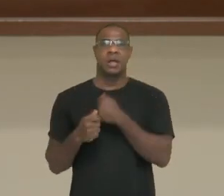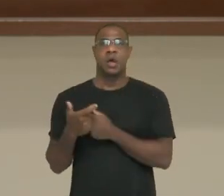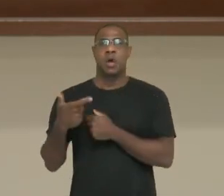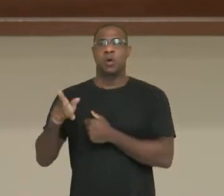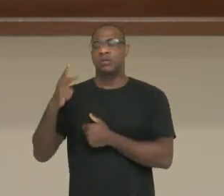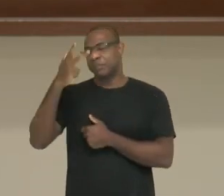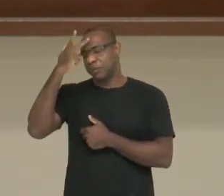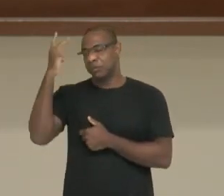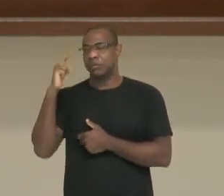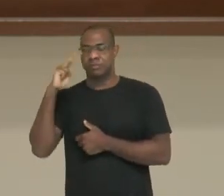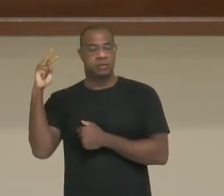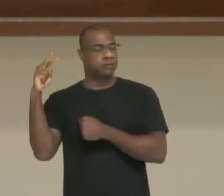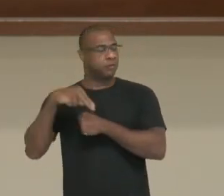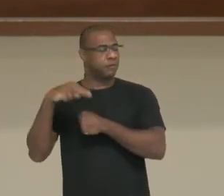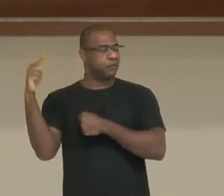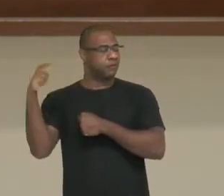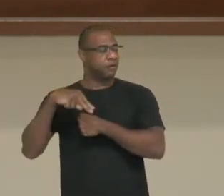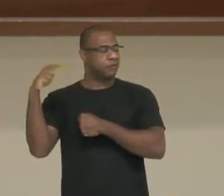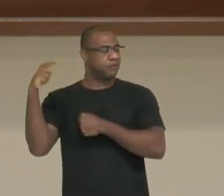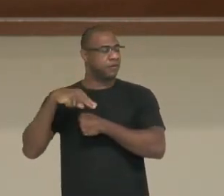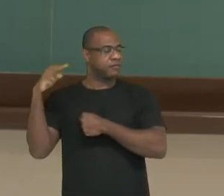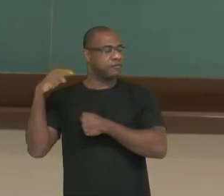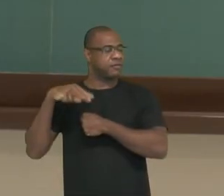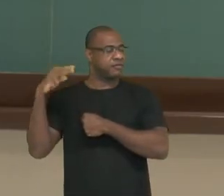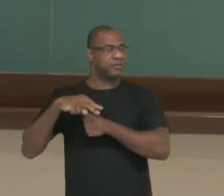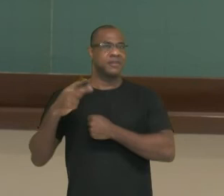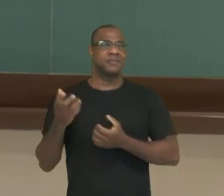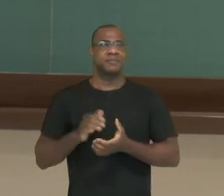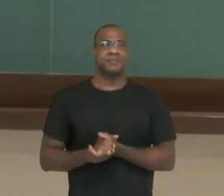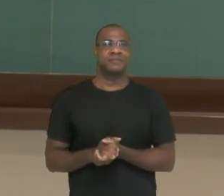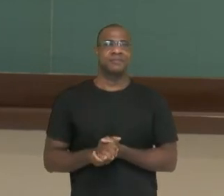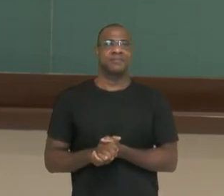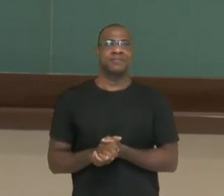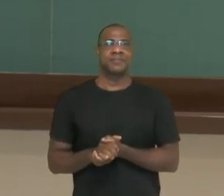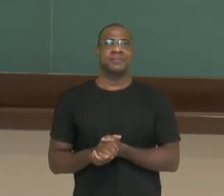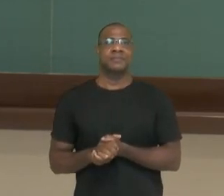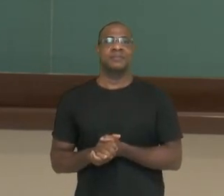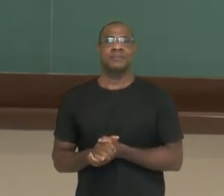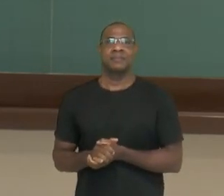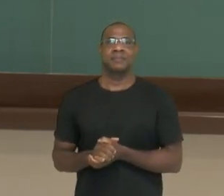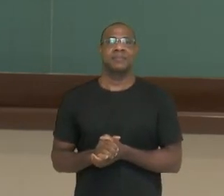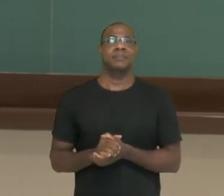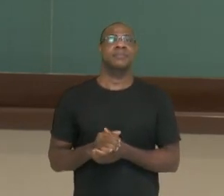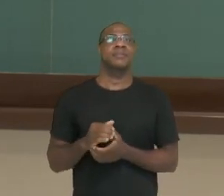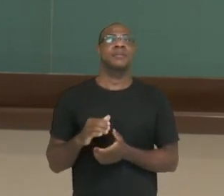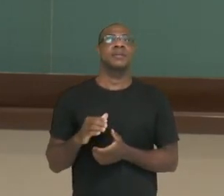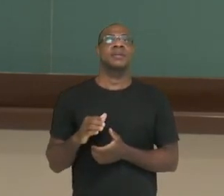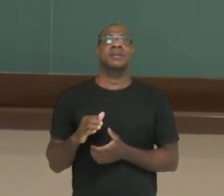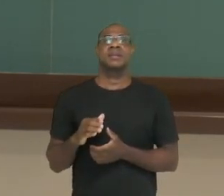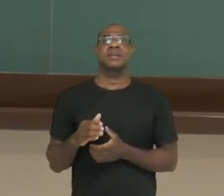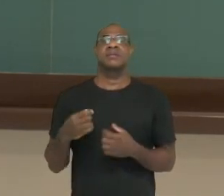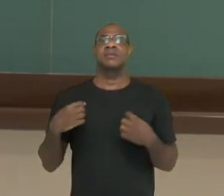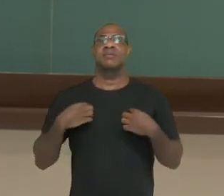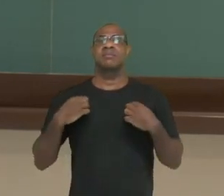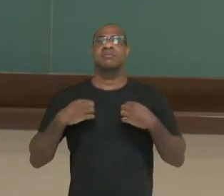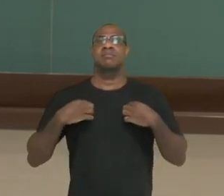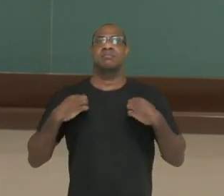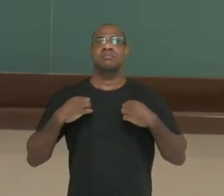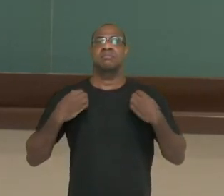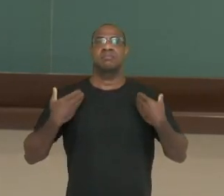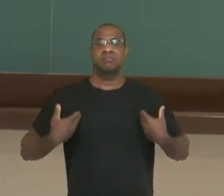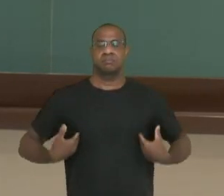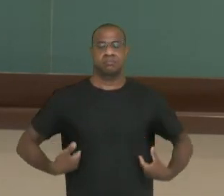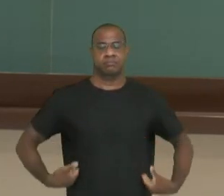queriam vê-lo, entrelaçassem casacas alheias, né? Casacas é aquele tipo de paletó mais longo, né? Que tem uma